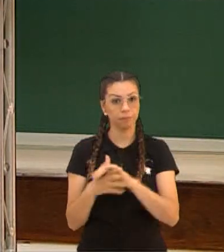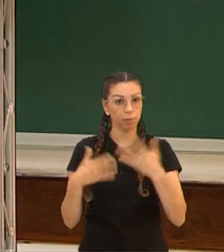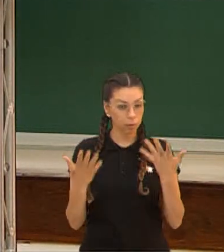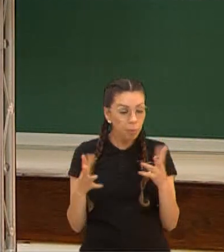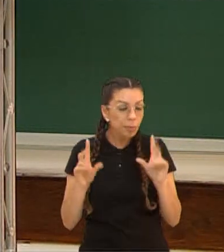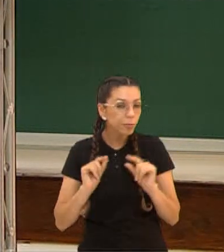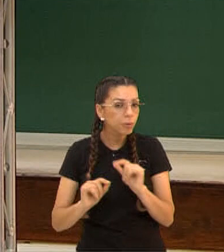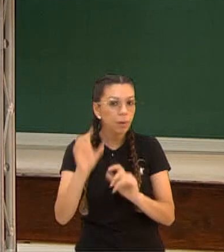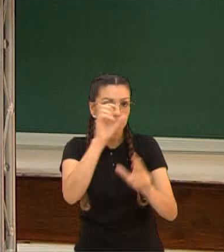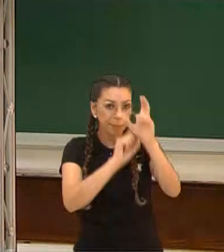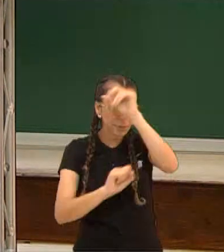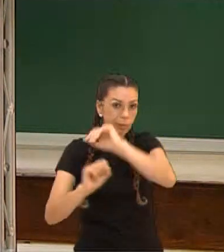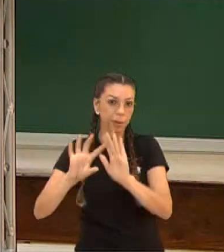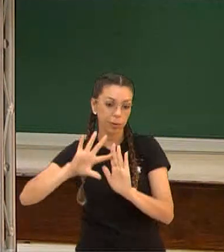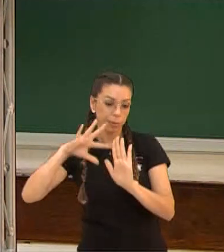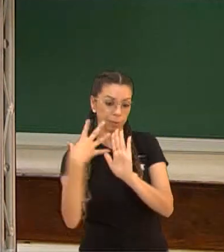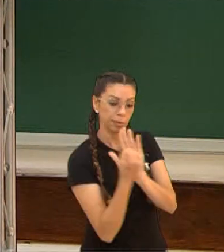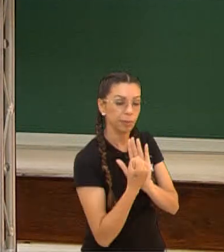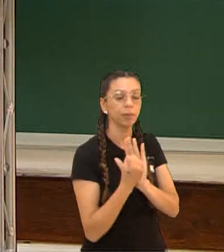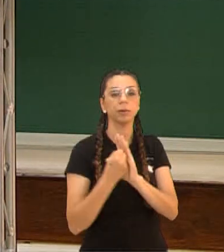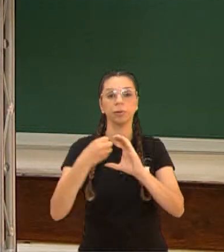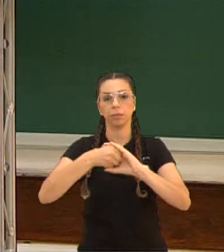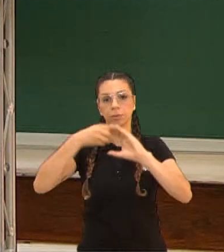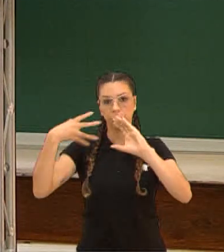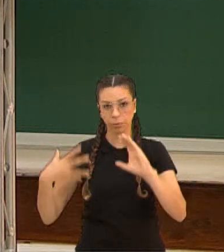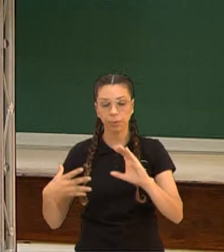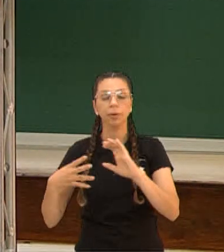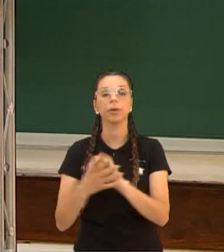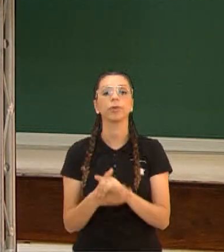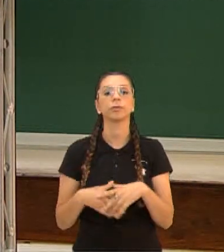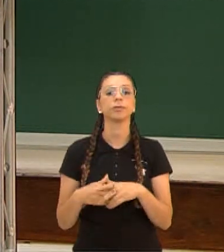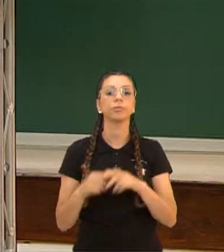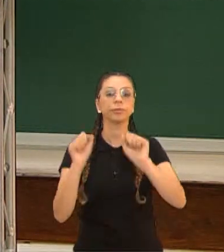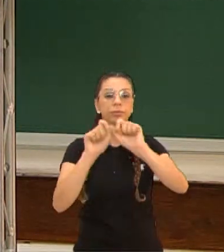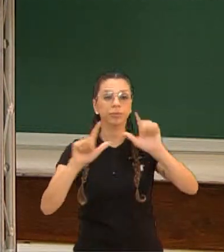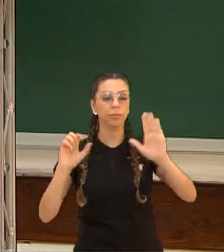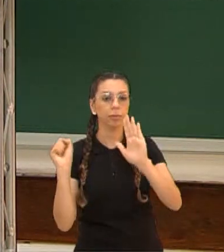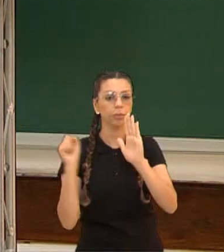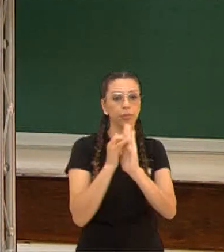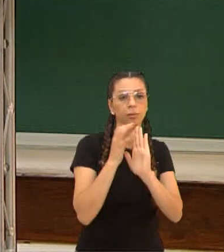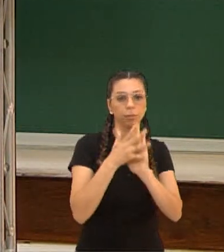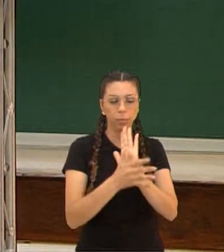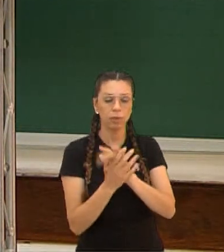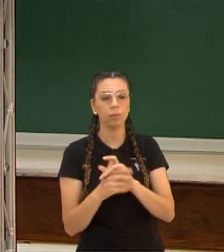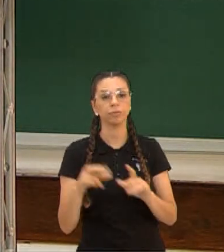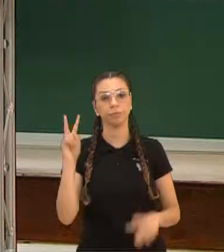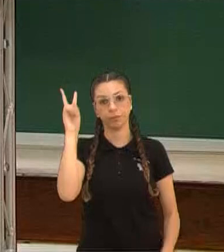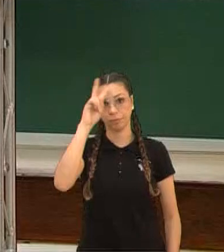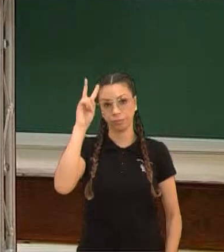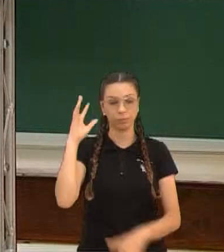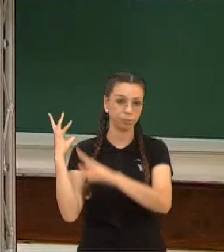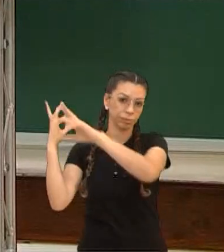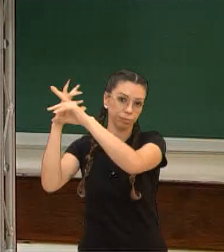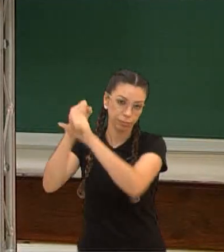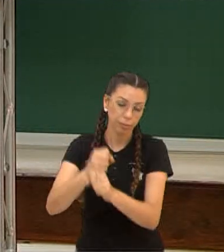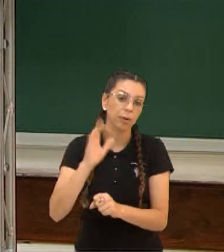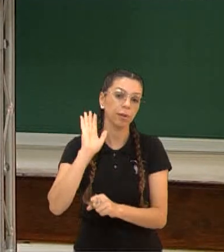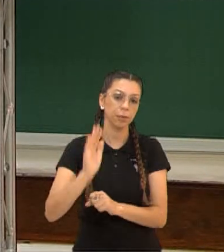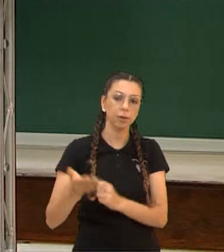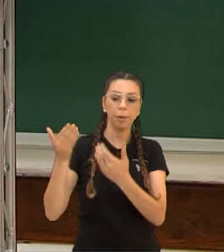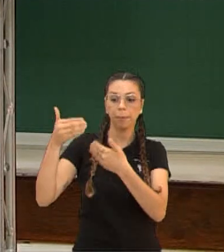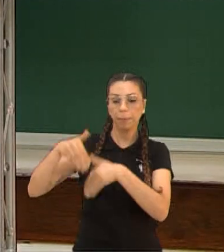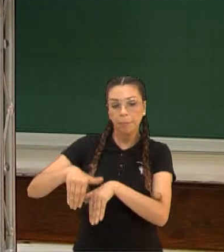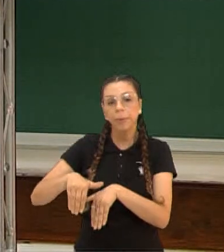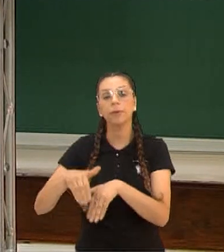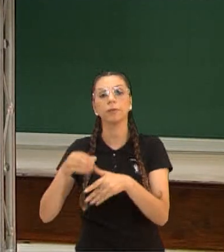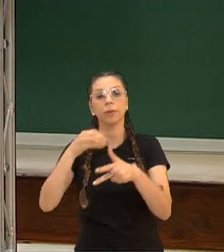essa característica que marcou muito a obra impressionista. E vamos relembrar, porque já foi questão do Enem, que